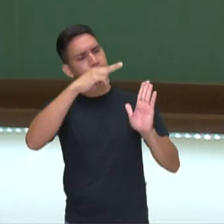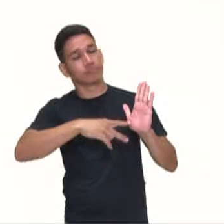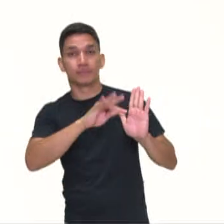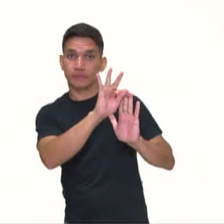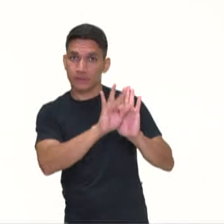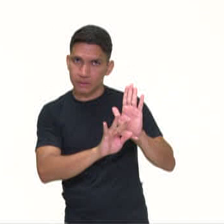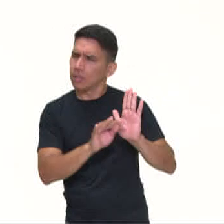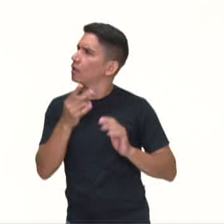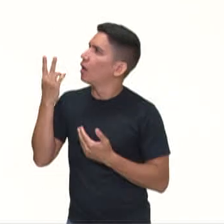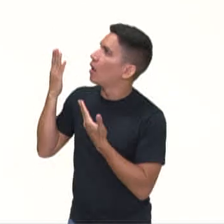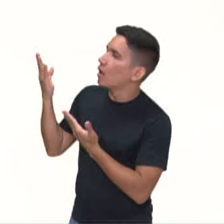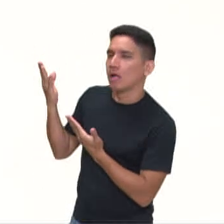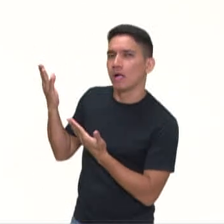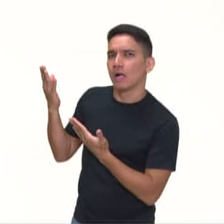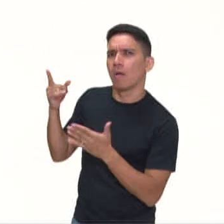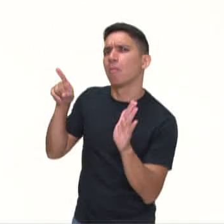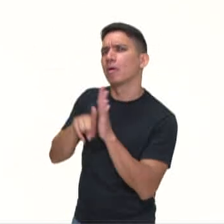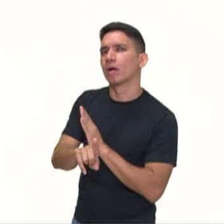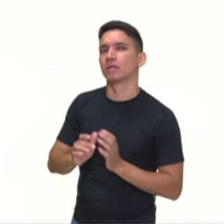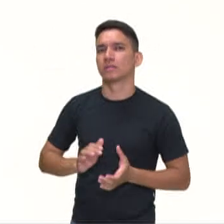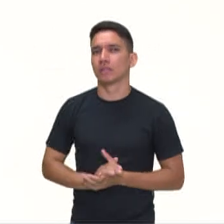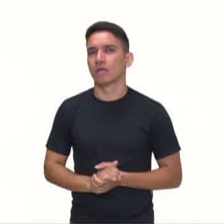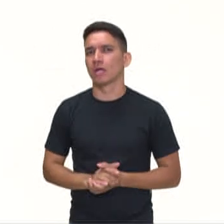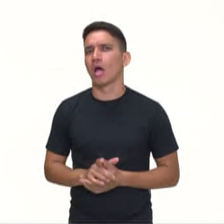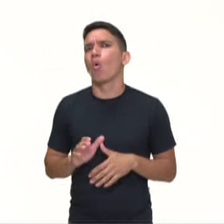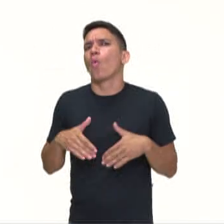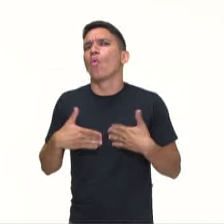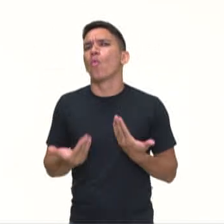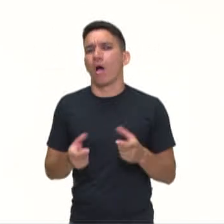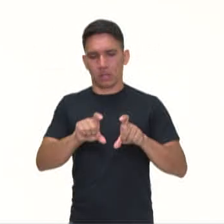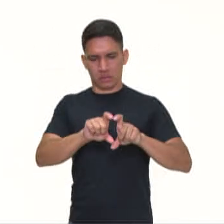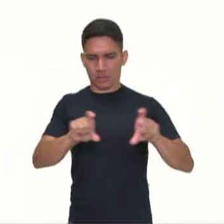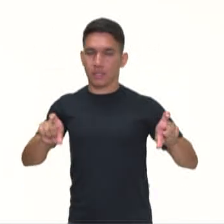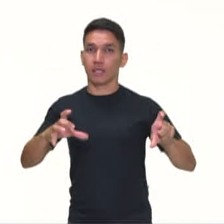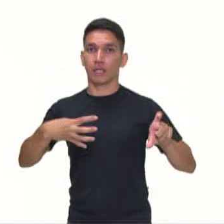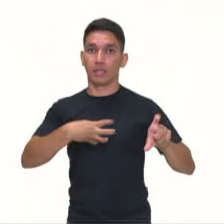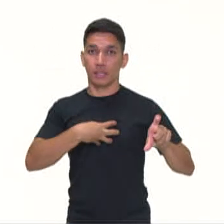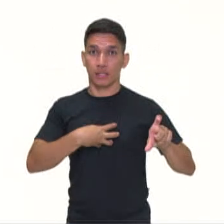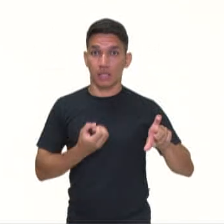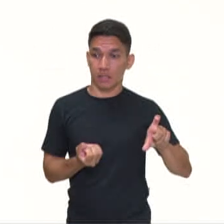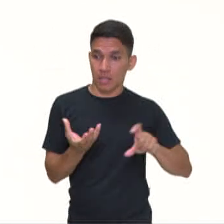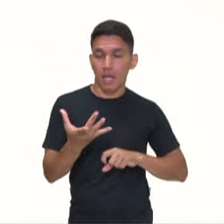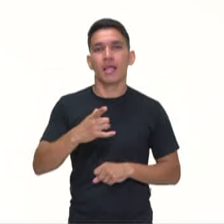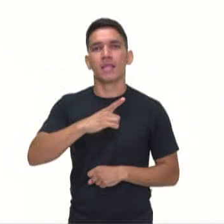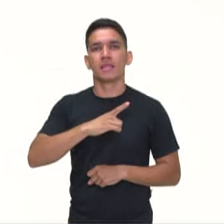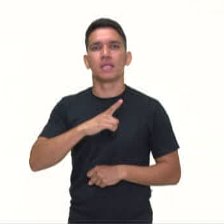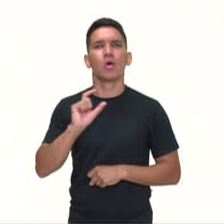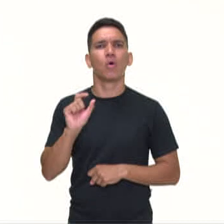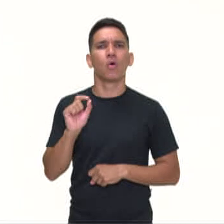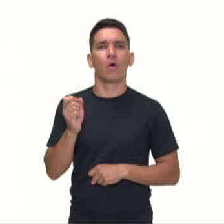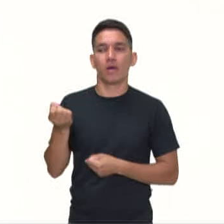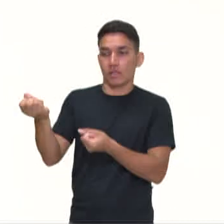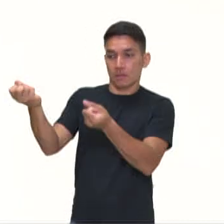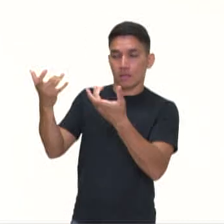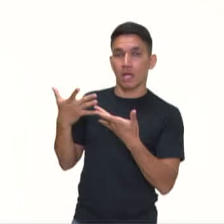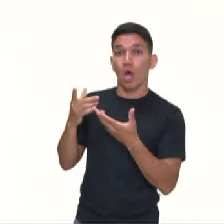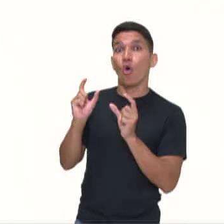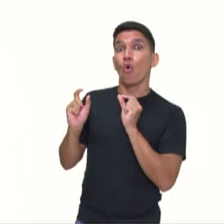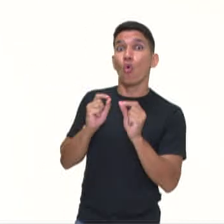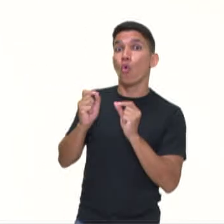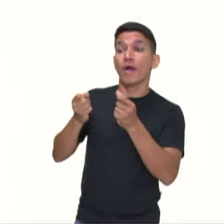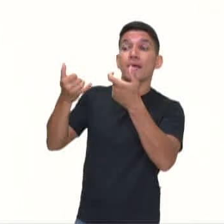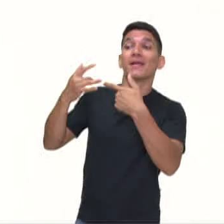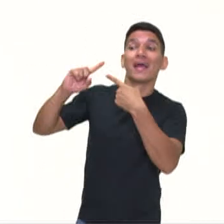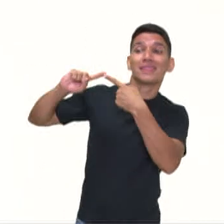pergunta. Which sentence tells what most likely happens next? Então, qual das frases nos conta o que acontece